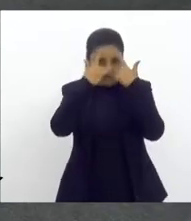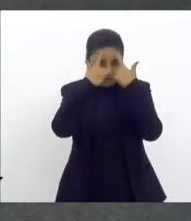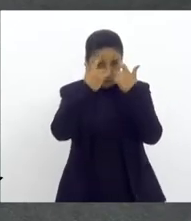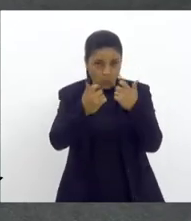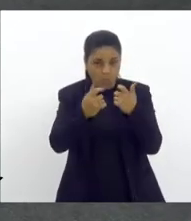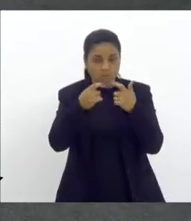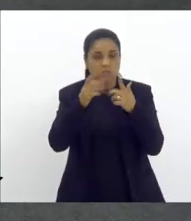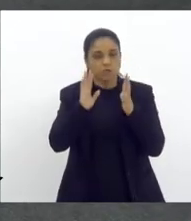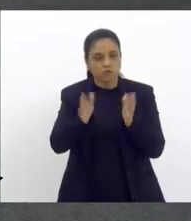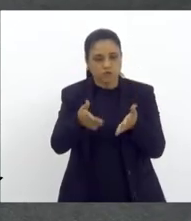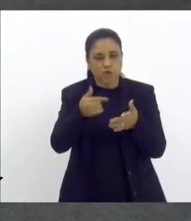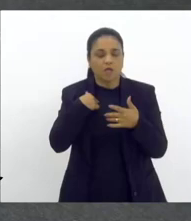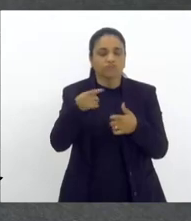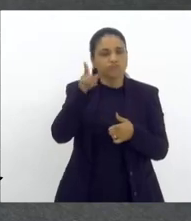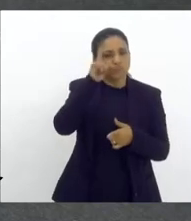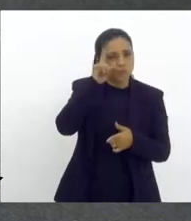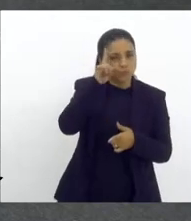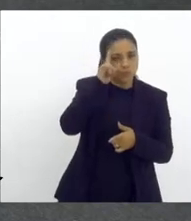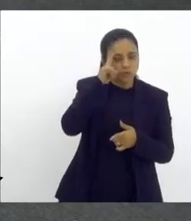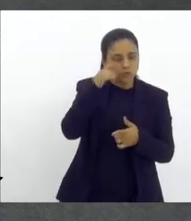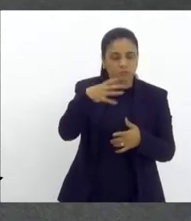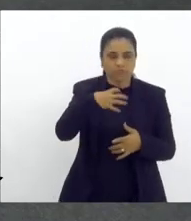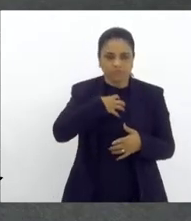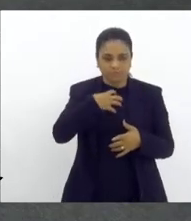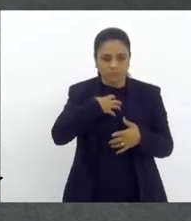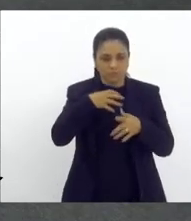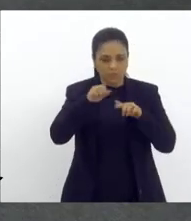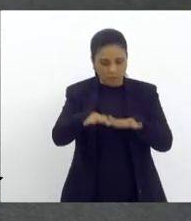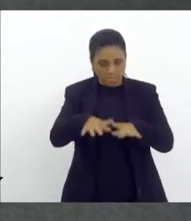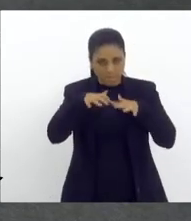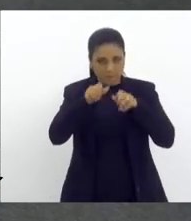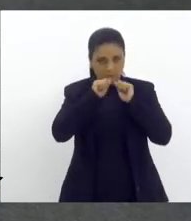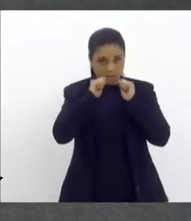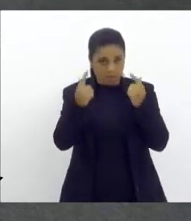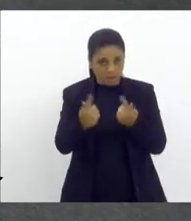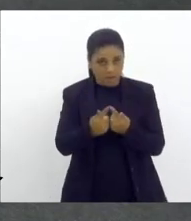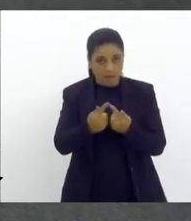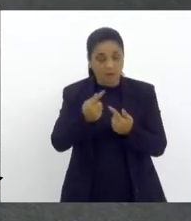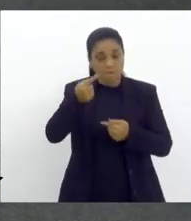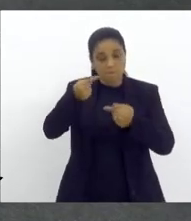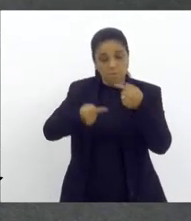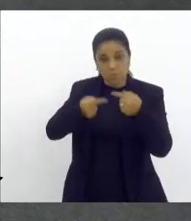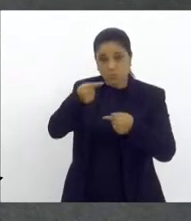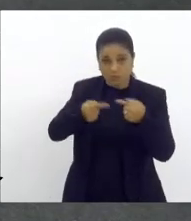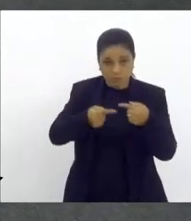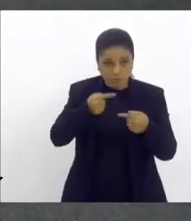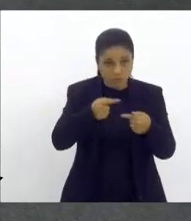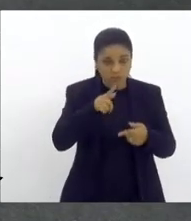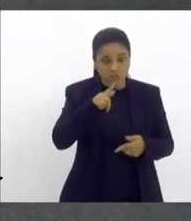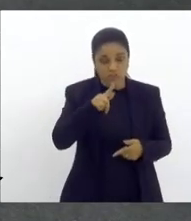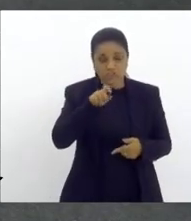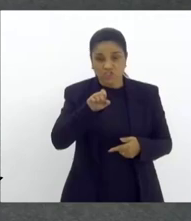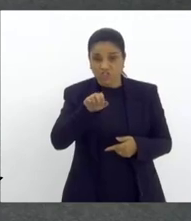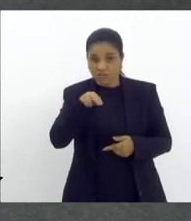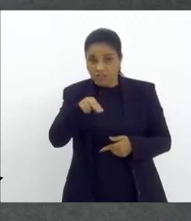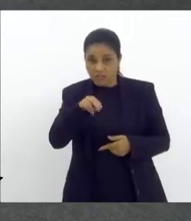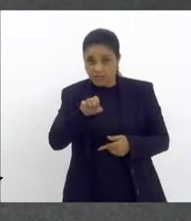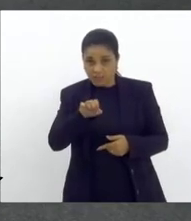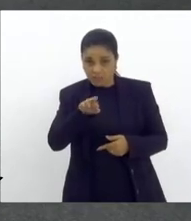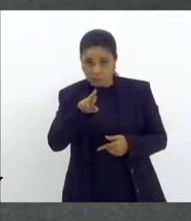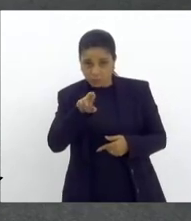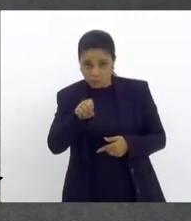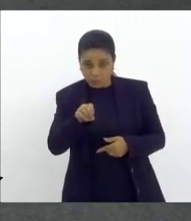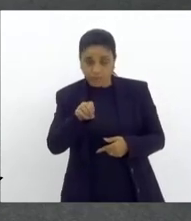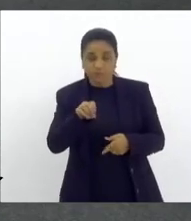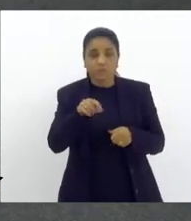passo cotidianamente aqui no plenário da alerj né violência política de gênero eu apresentei um projeto